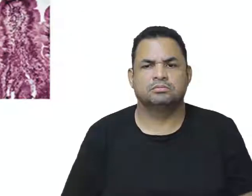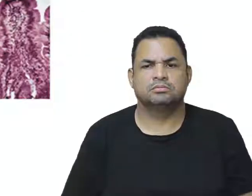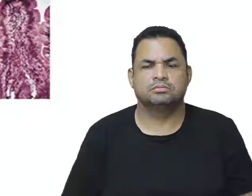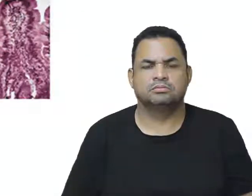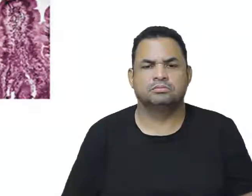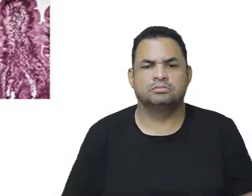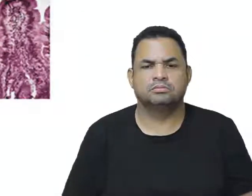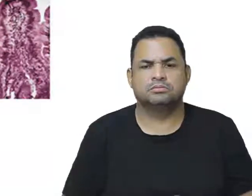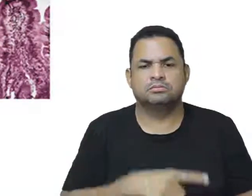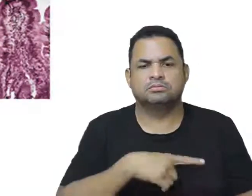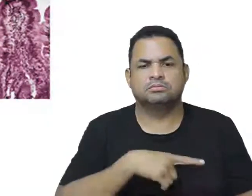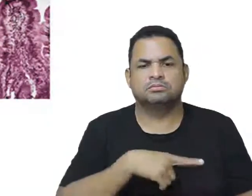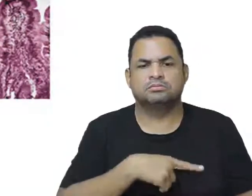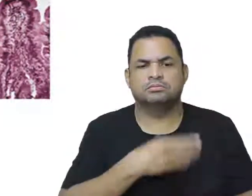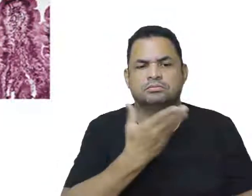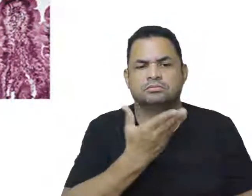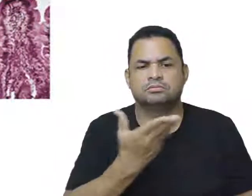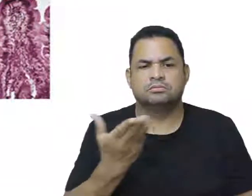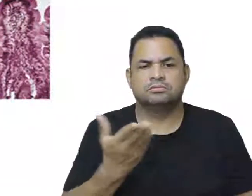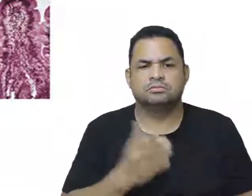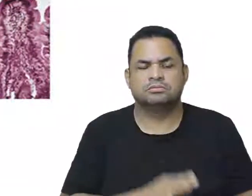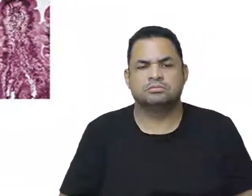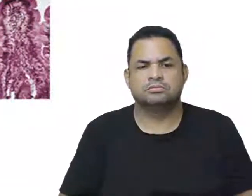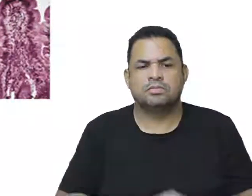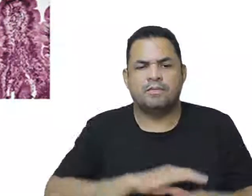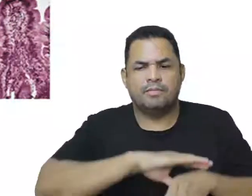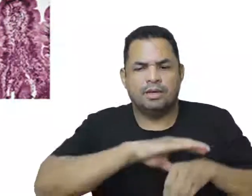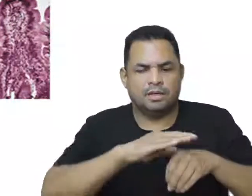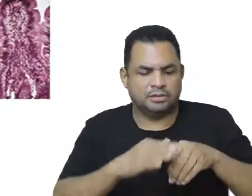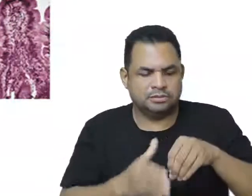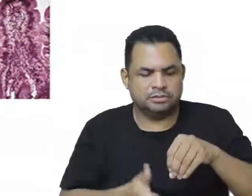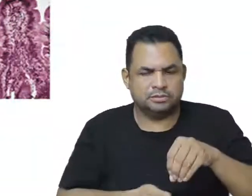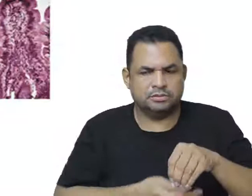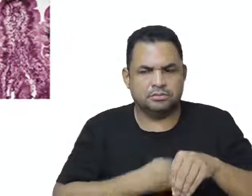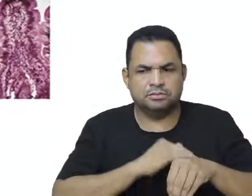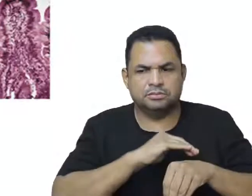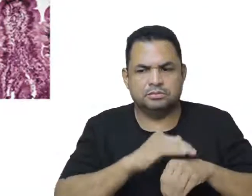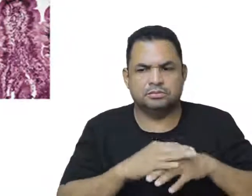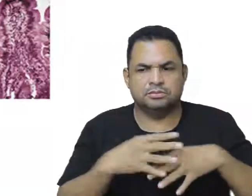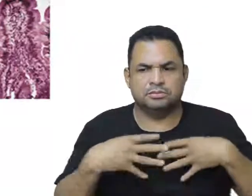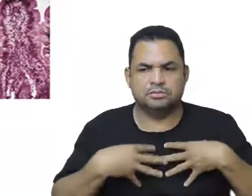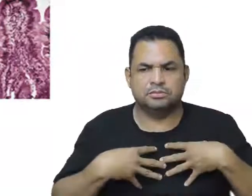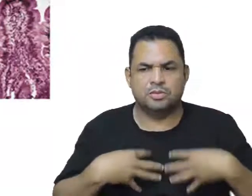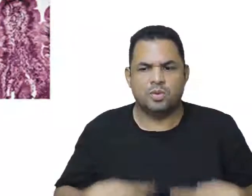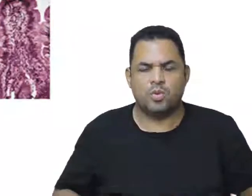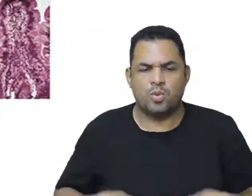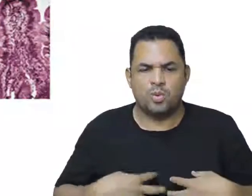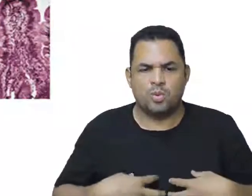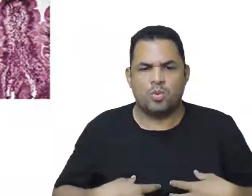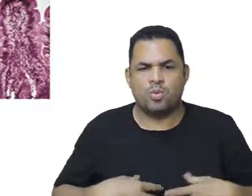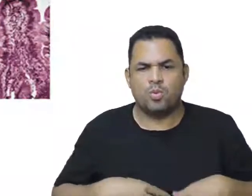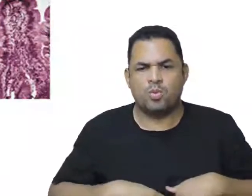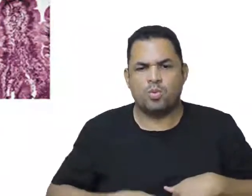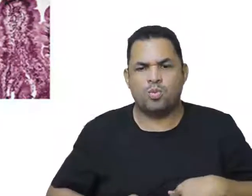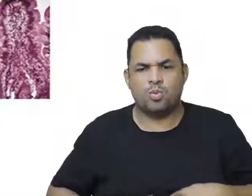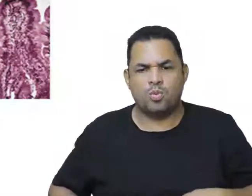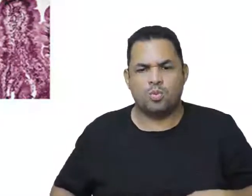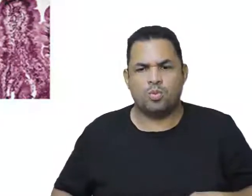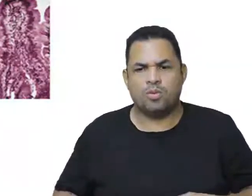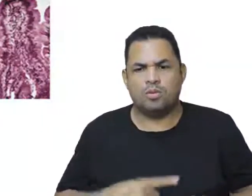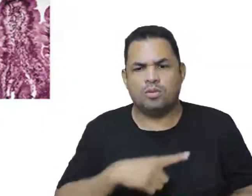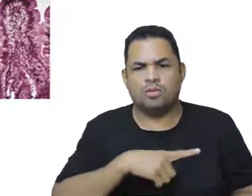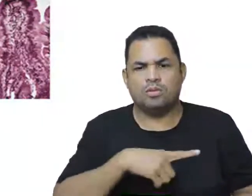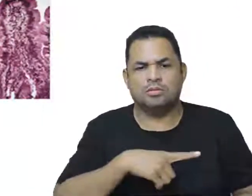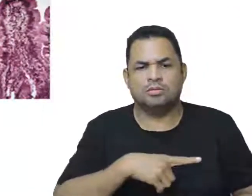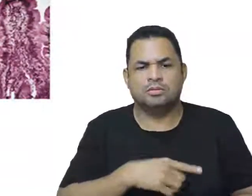Então, aqui a gente tem a parede intestinal, né? Por dentro, ok? A gente consegue perceber aqui o